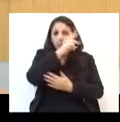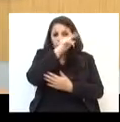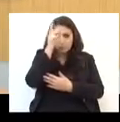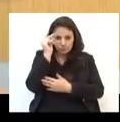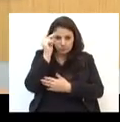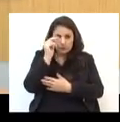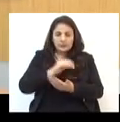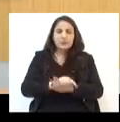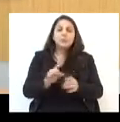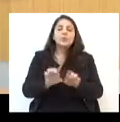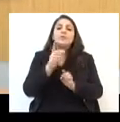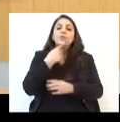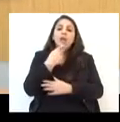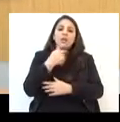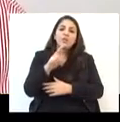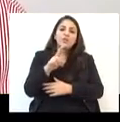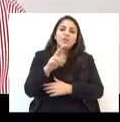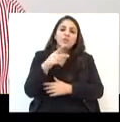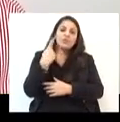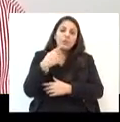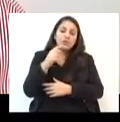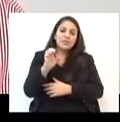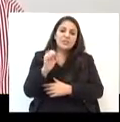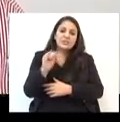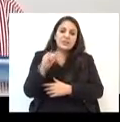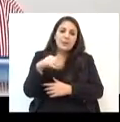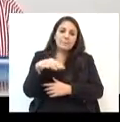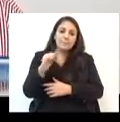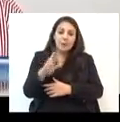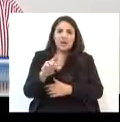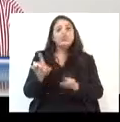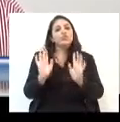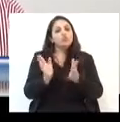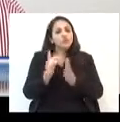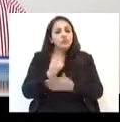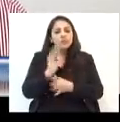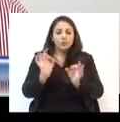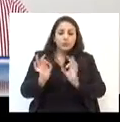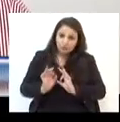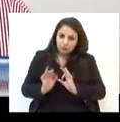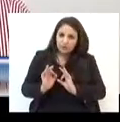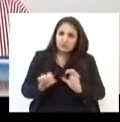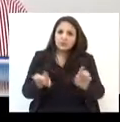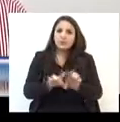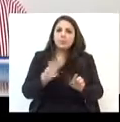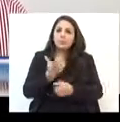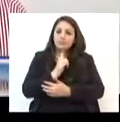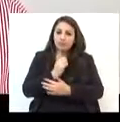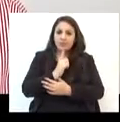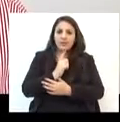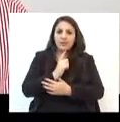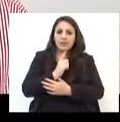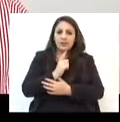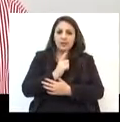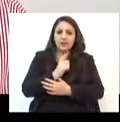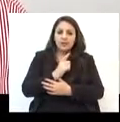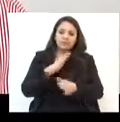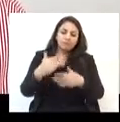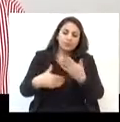o vereador Isamar Oliveira. Já existe esse projeto tramitando no Congresso Nacional, que também estende